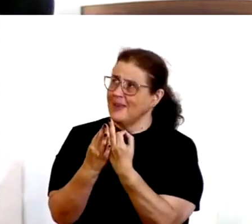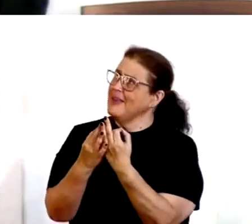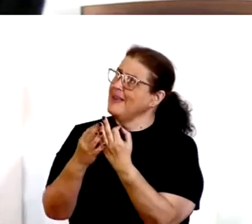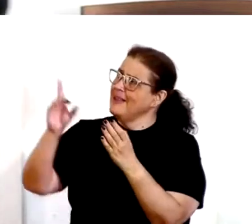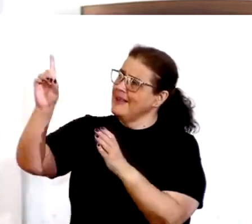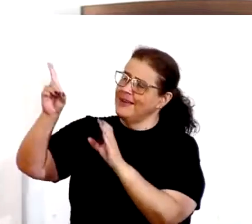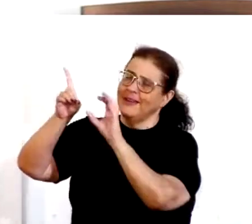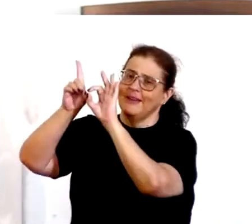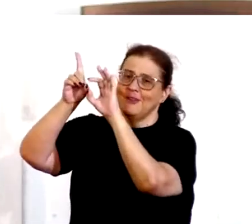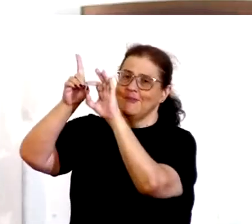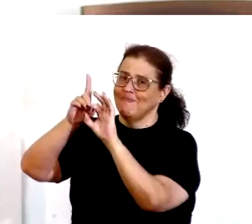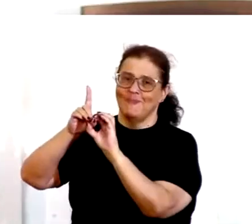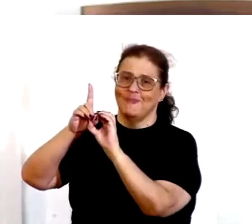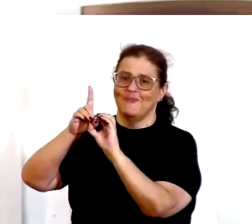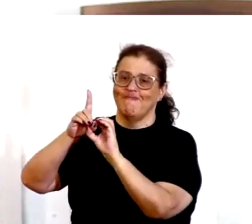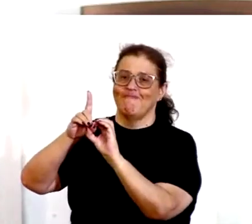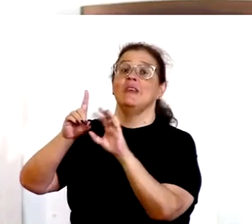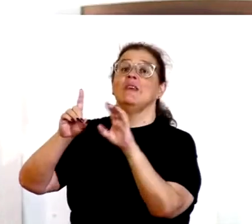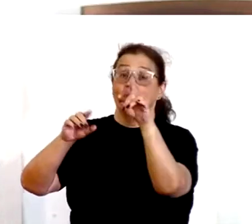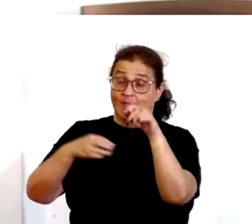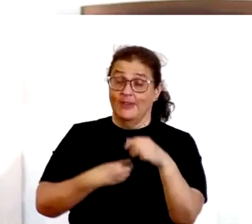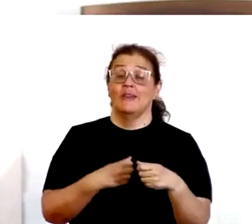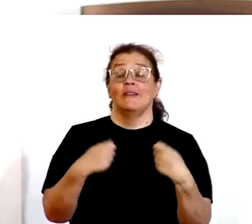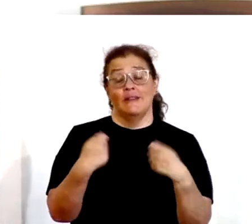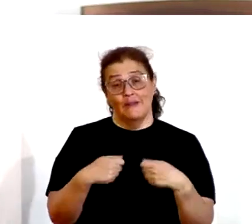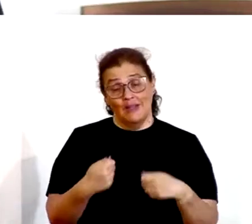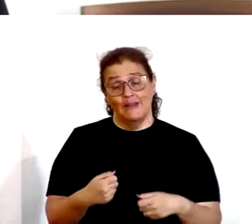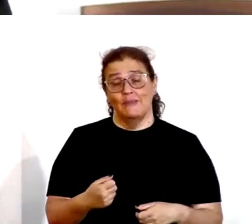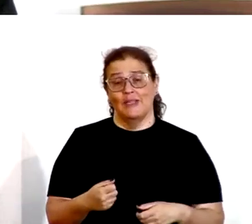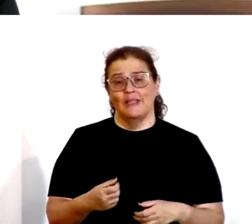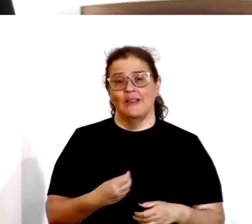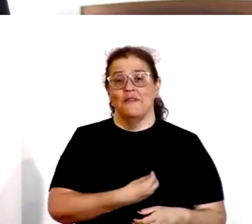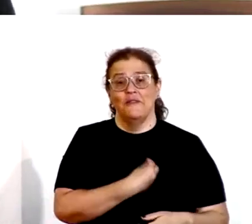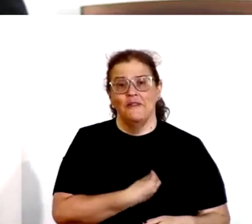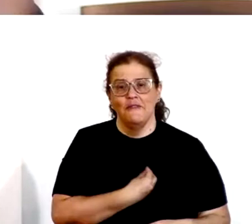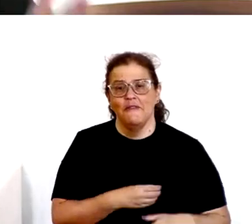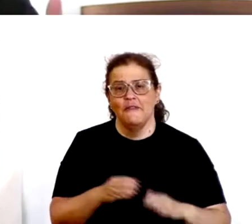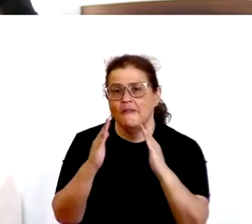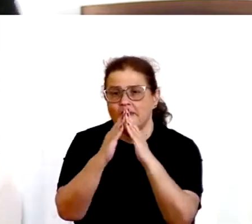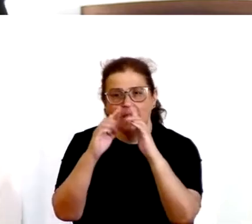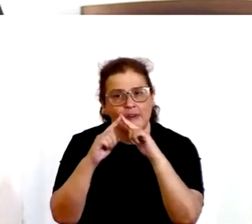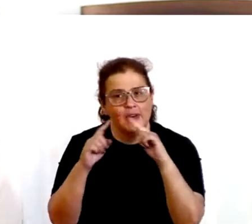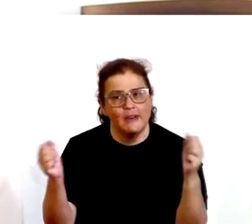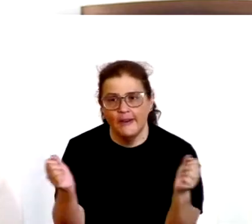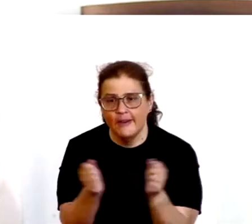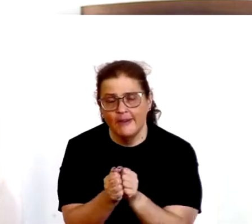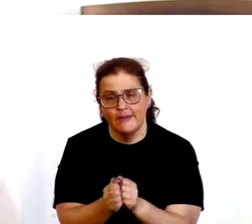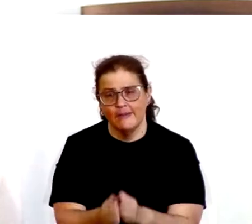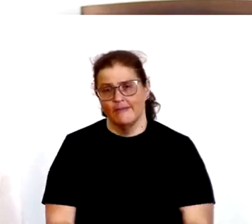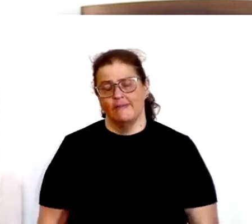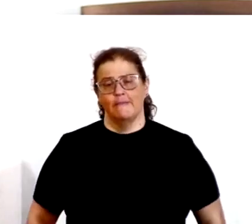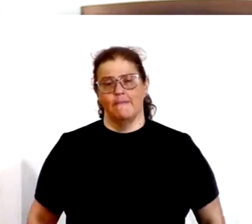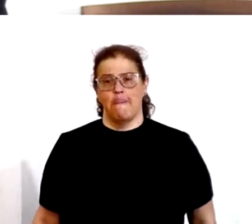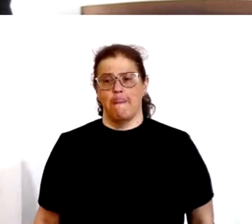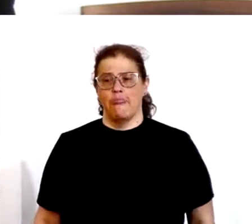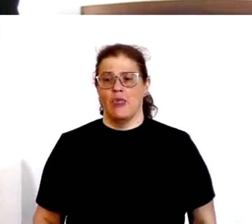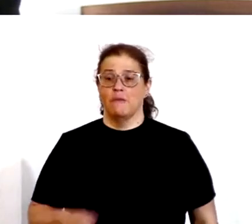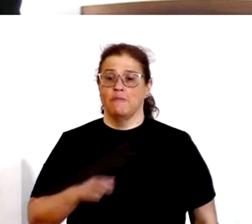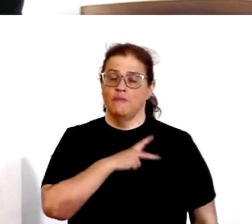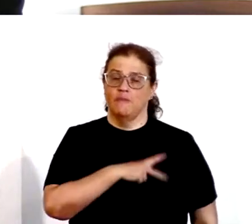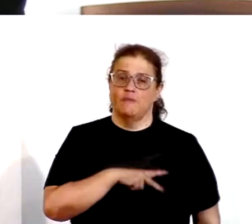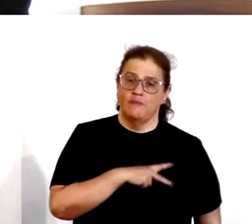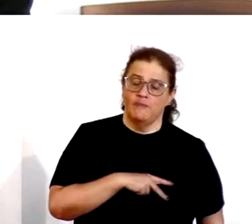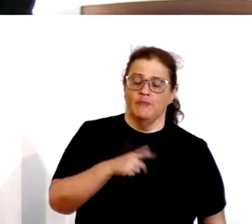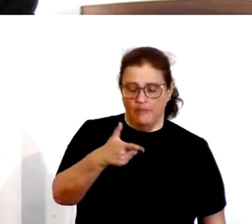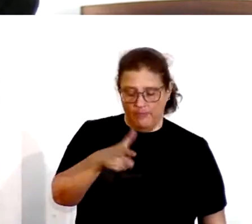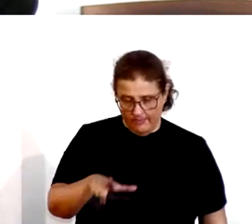precisam então viver a igreja de Cristo nessa unidade, sem ter essa inimizade. E Paulo vai mais